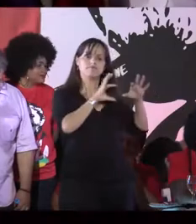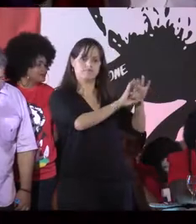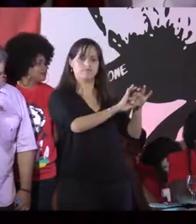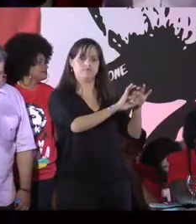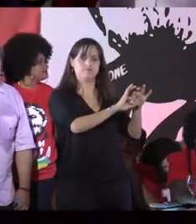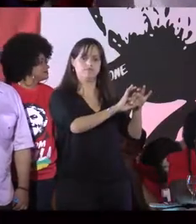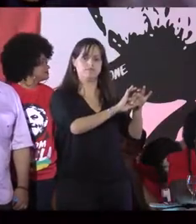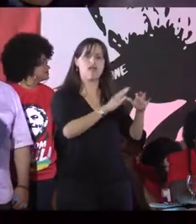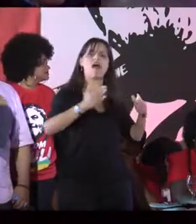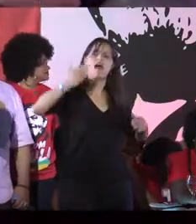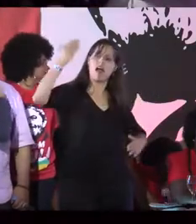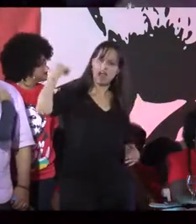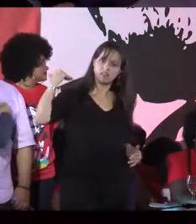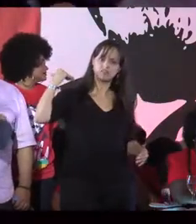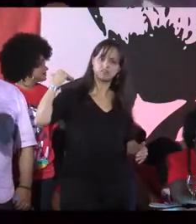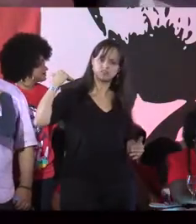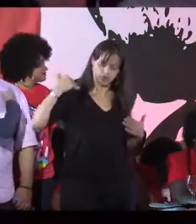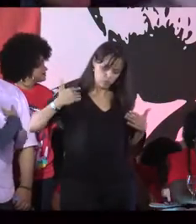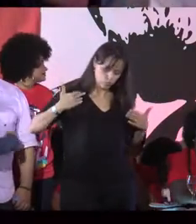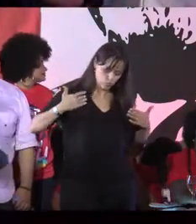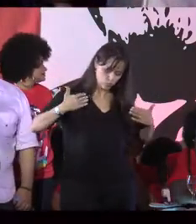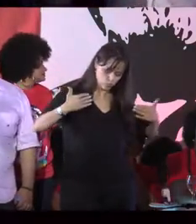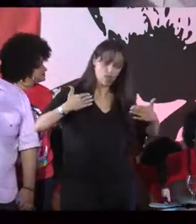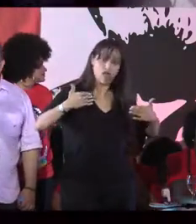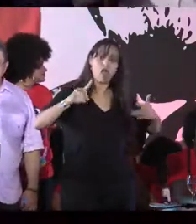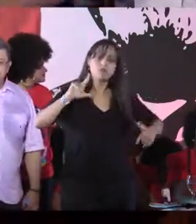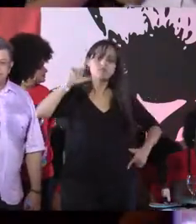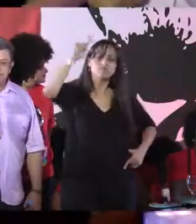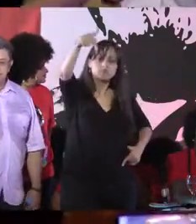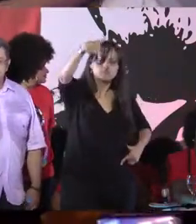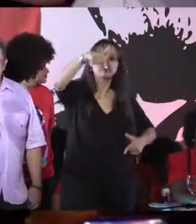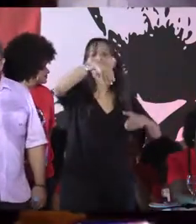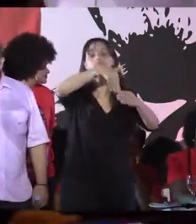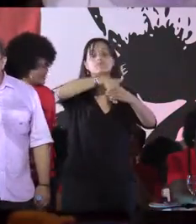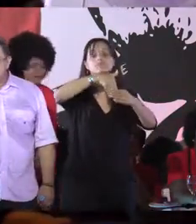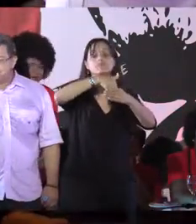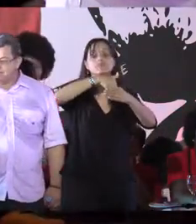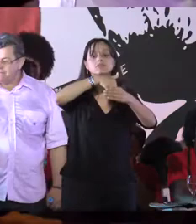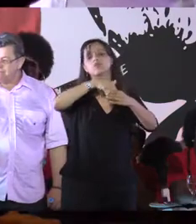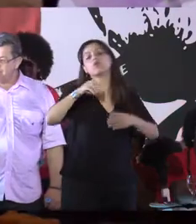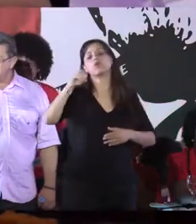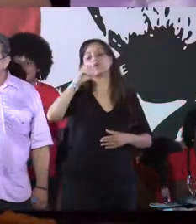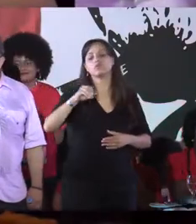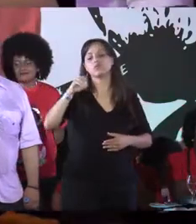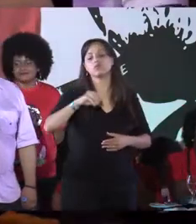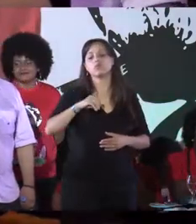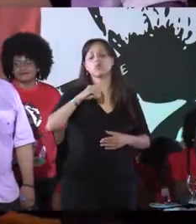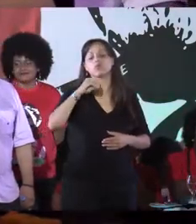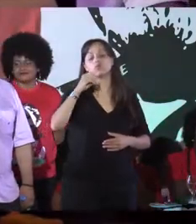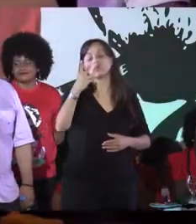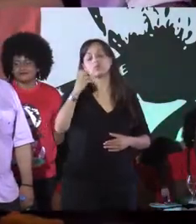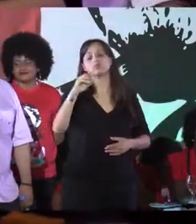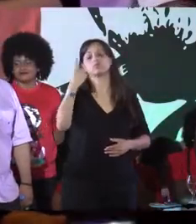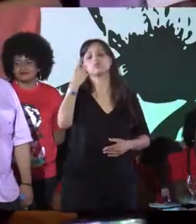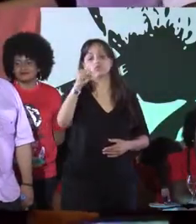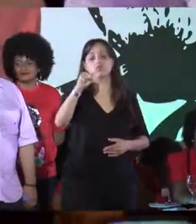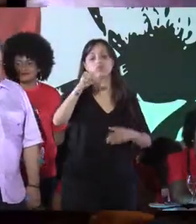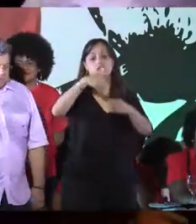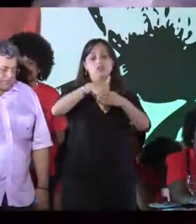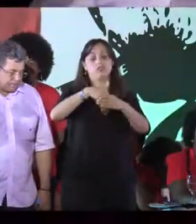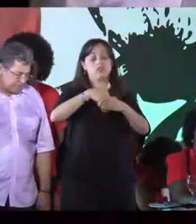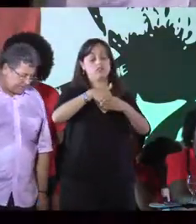antes, durante e após as eleições de outubro de 2018. Nós já temos um programa em